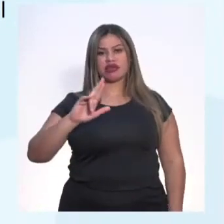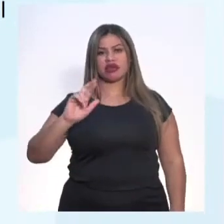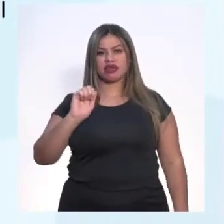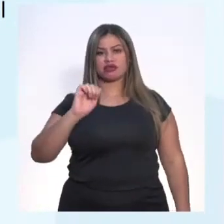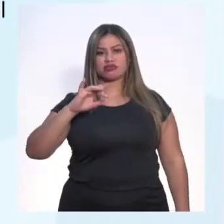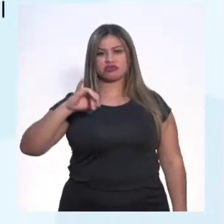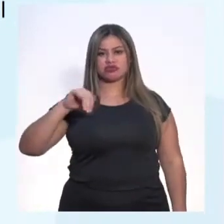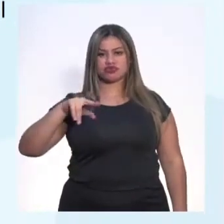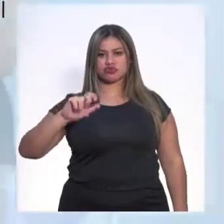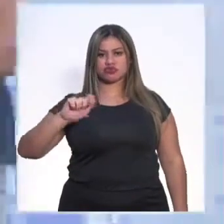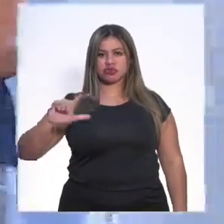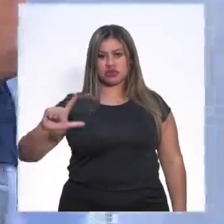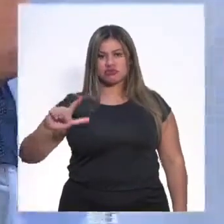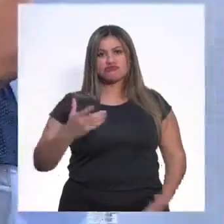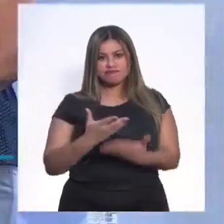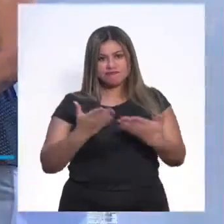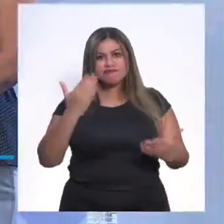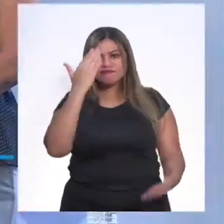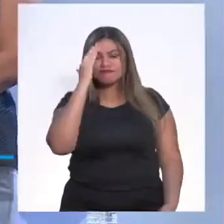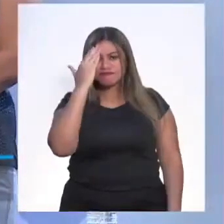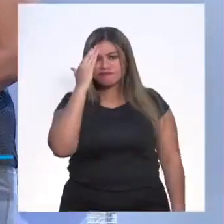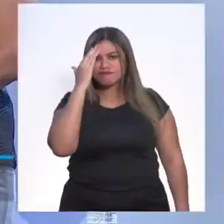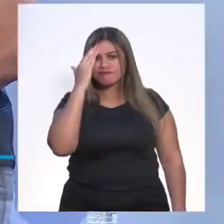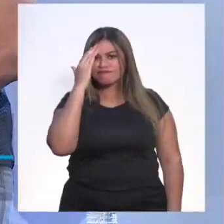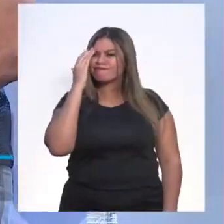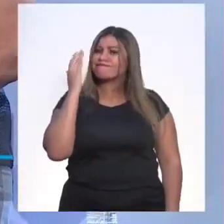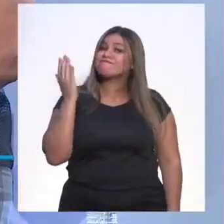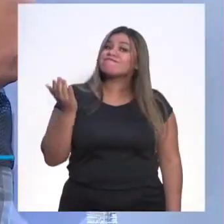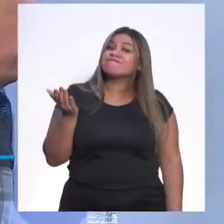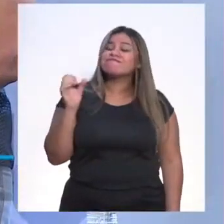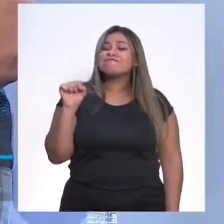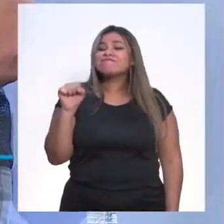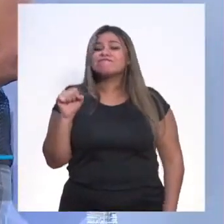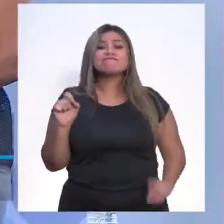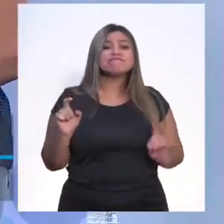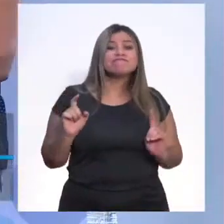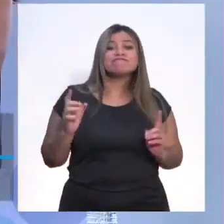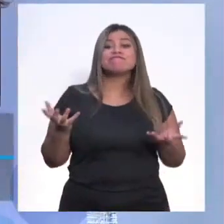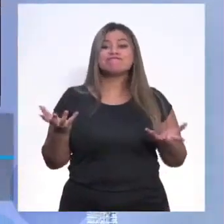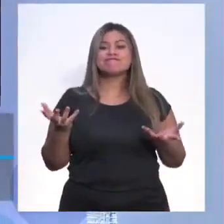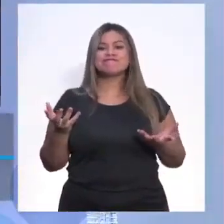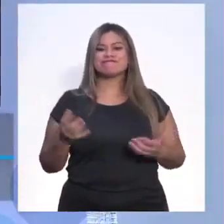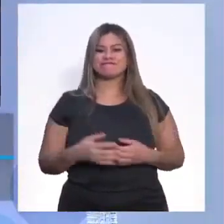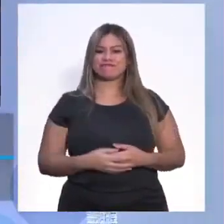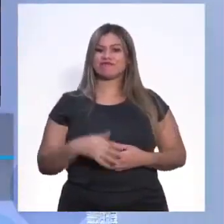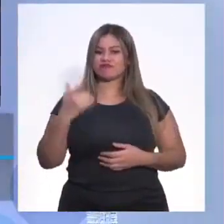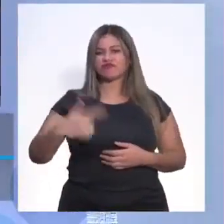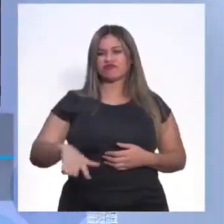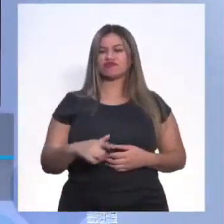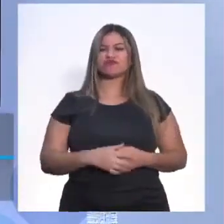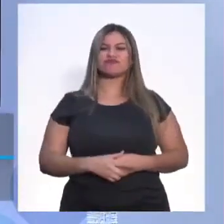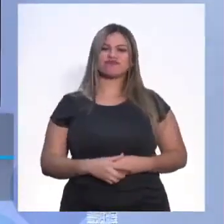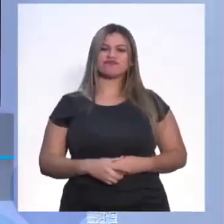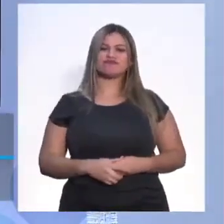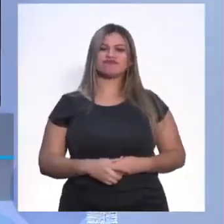aí, vocês entenderam? Será que sim? Será que não? Vamos continuar mais um pouquinho?